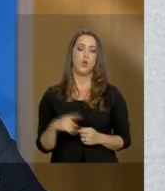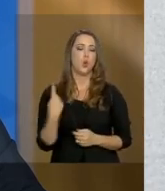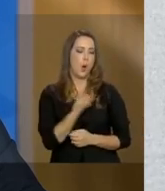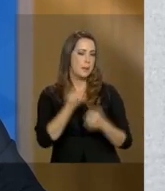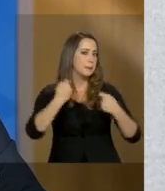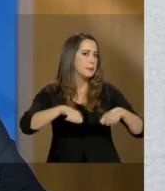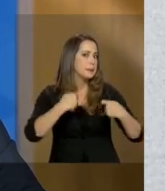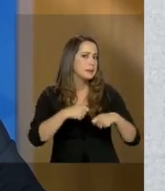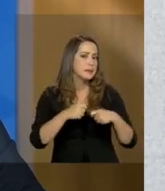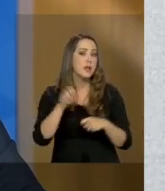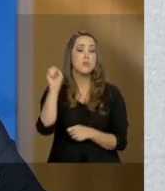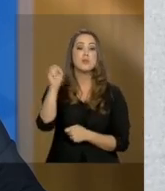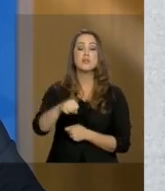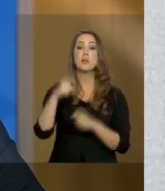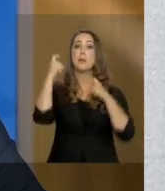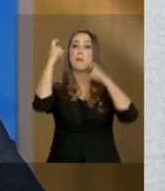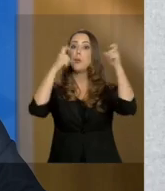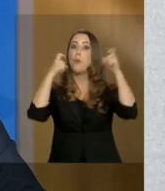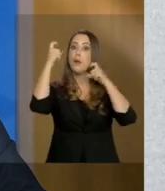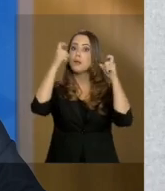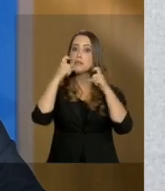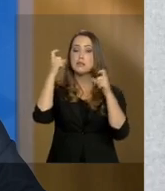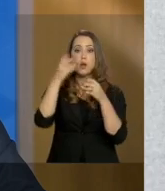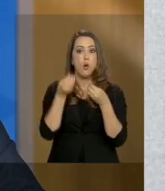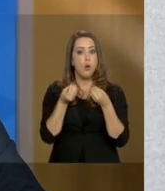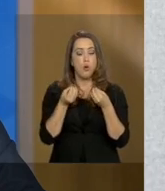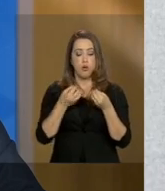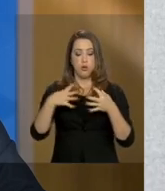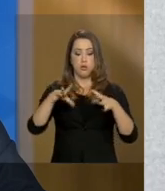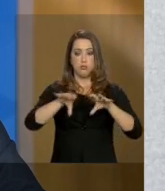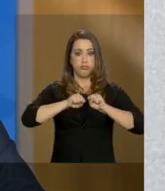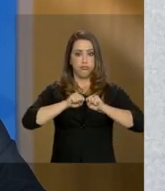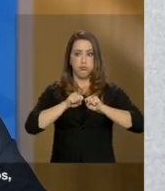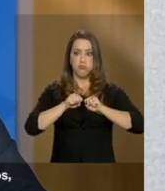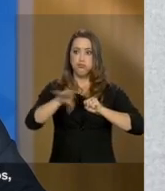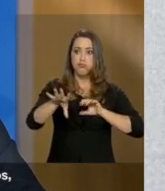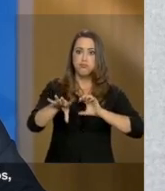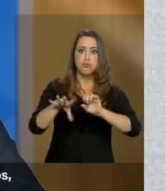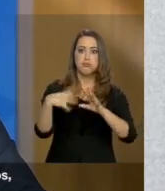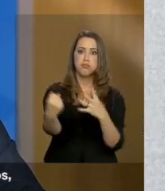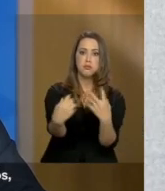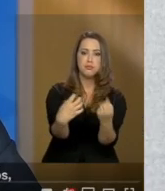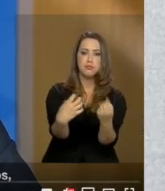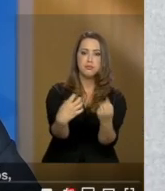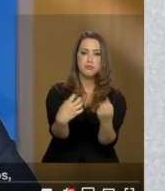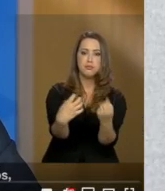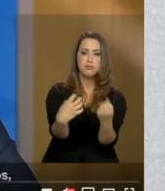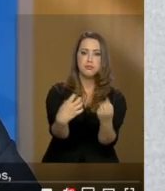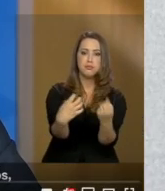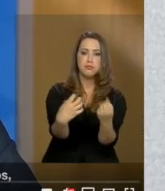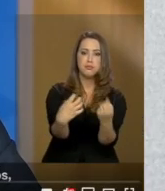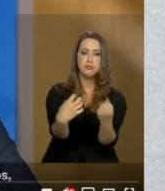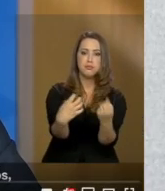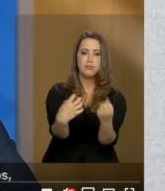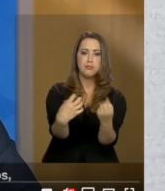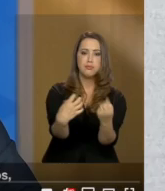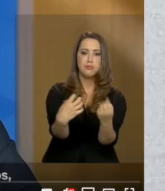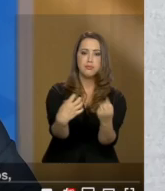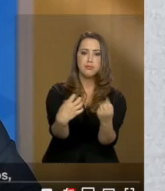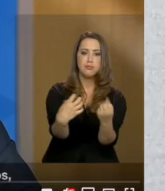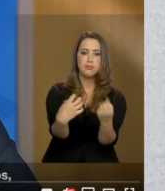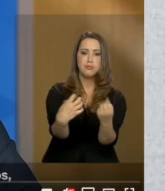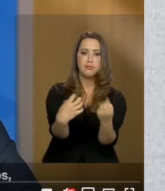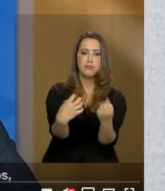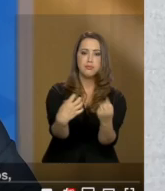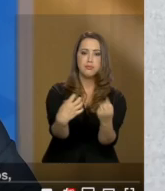sim ter extrema preocupação em não transmitir o vírus para os outros, em especial aos... A gente tem que ter a preocupação de